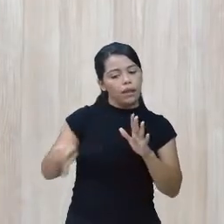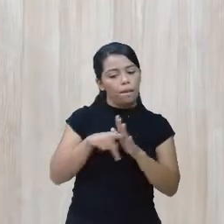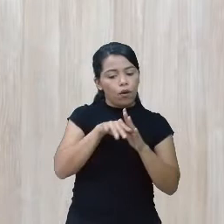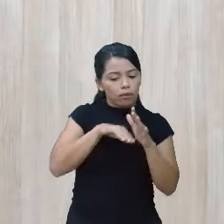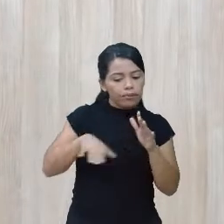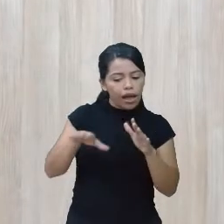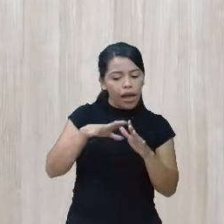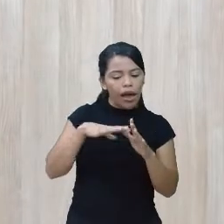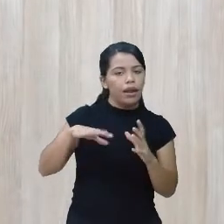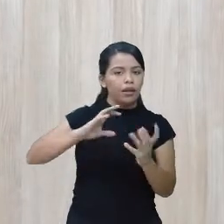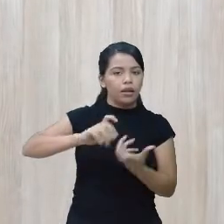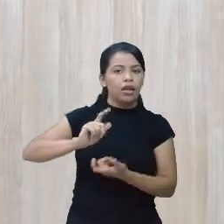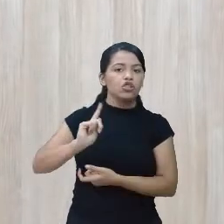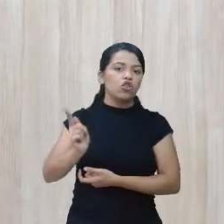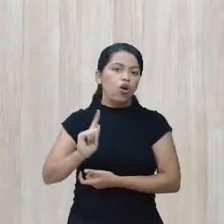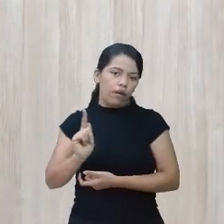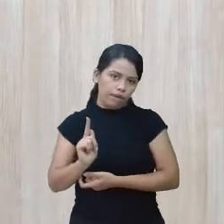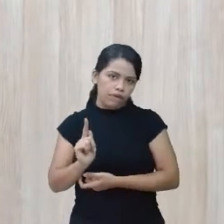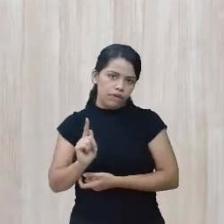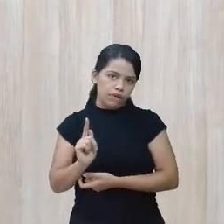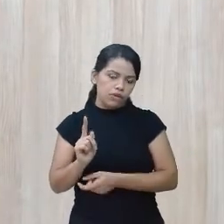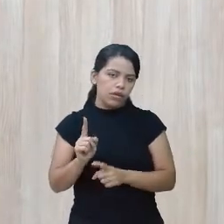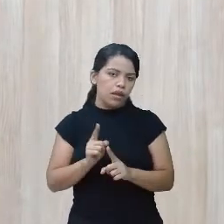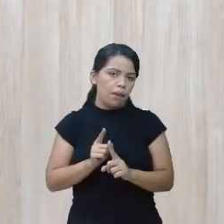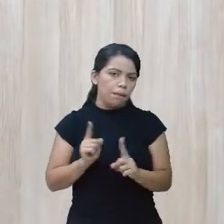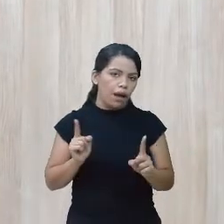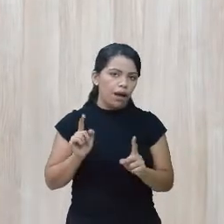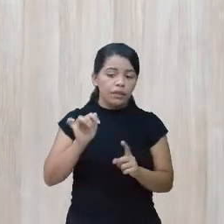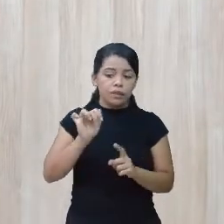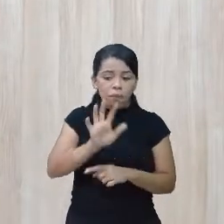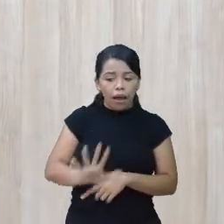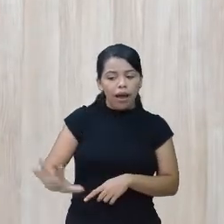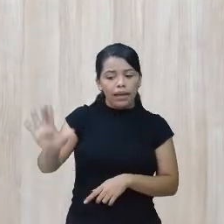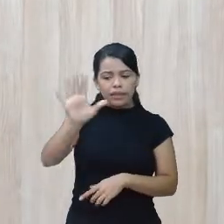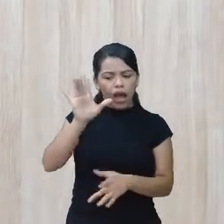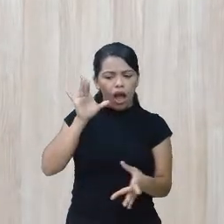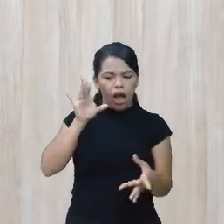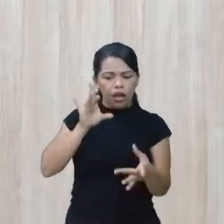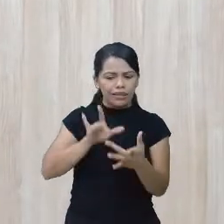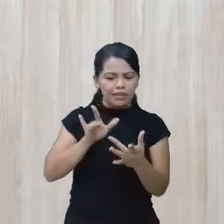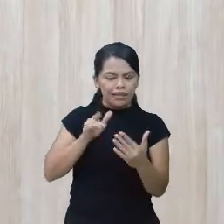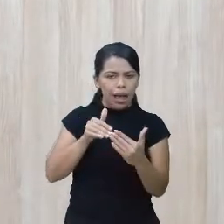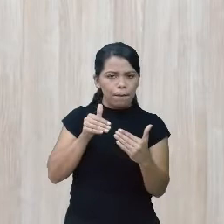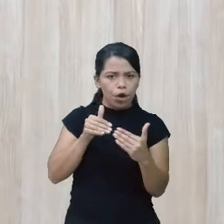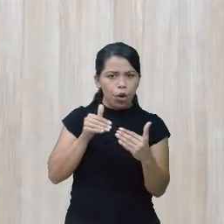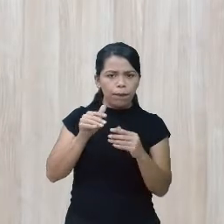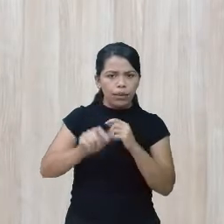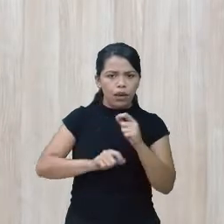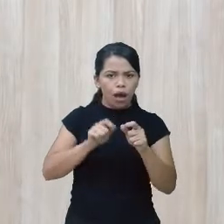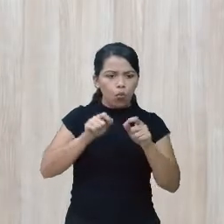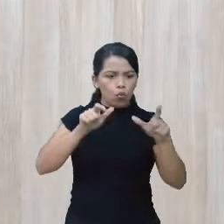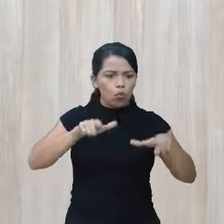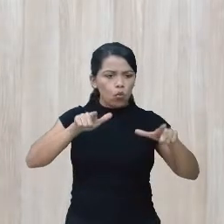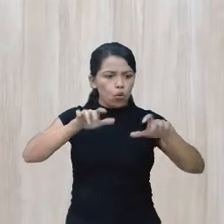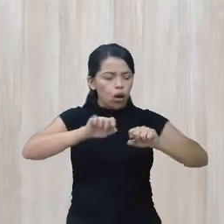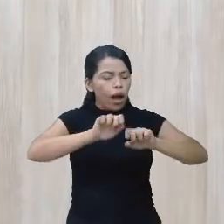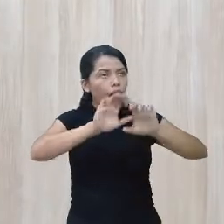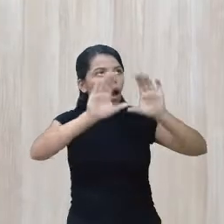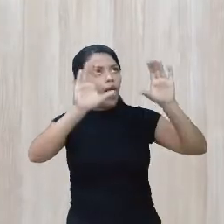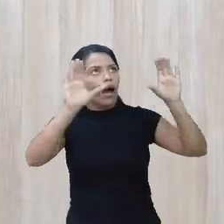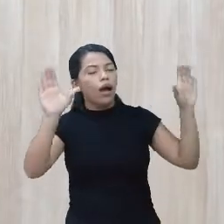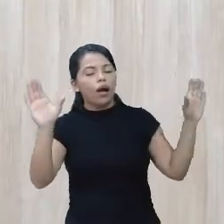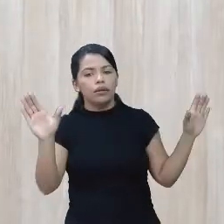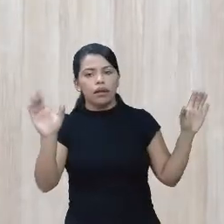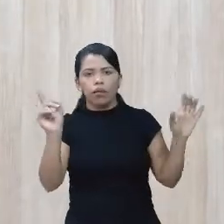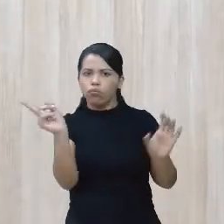não necessariamente está relacionada com ambientes abertos, tá? A paisagem sonora é todo o som que